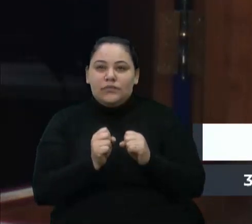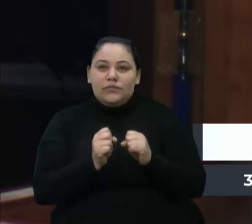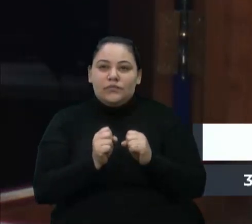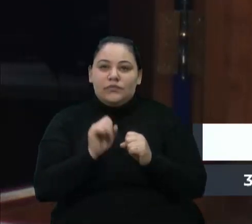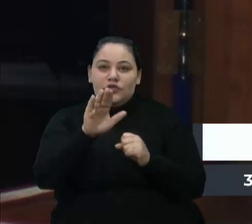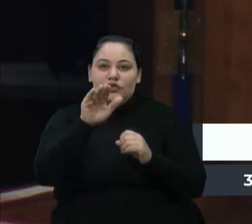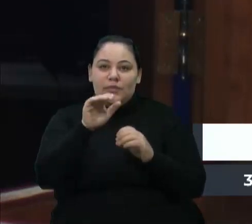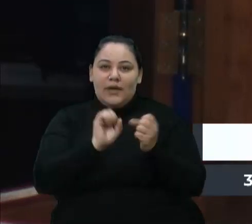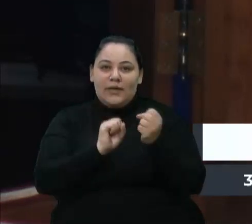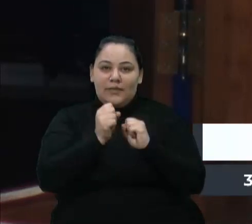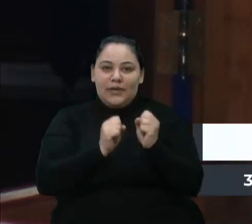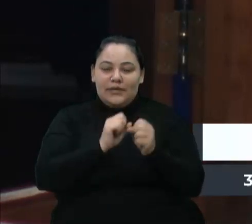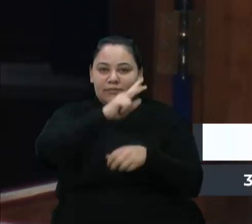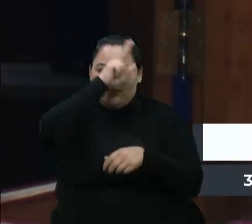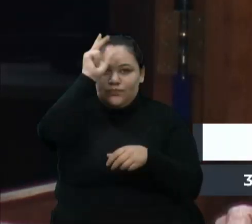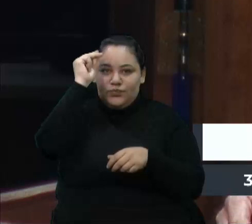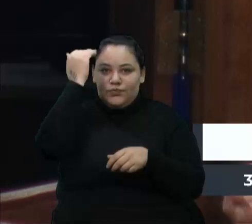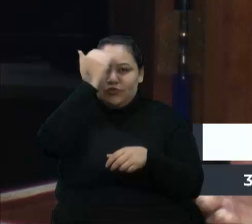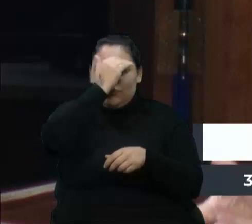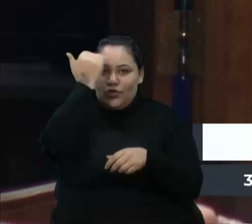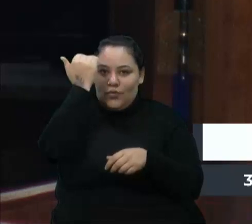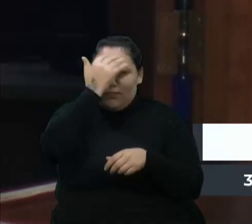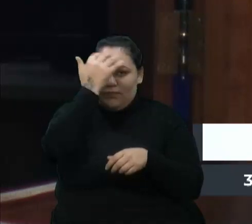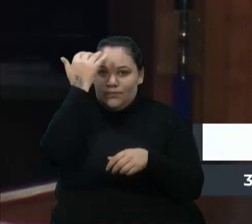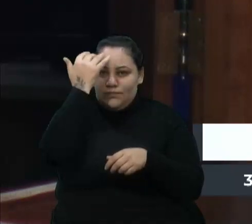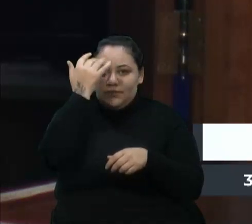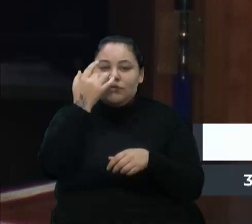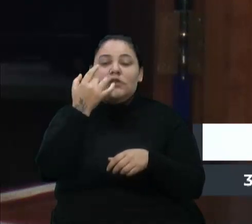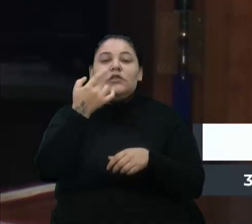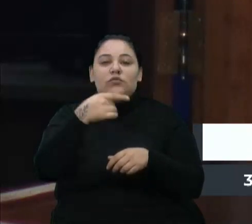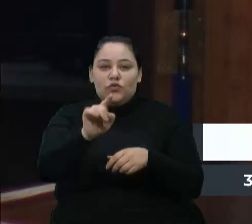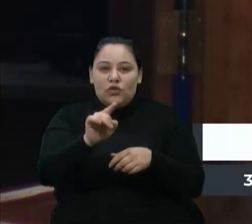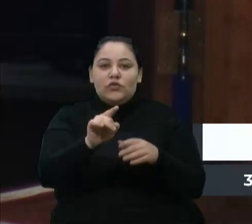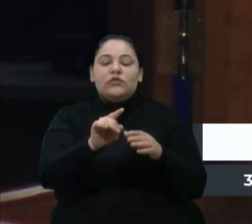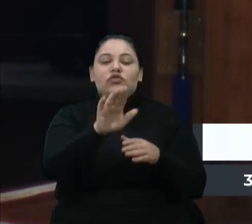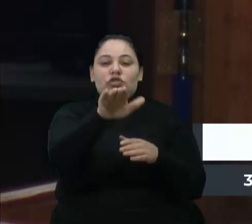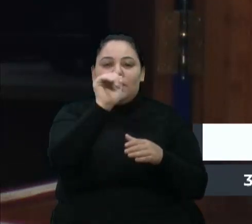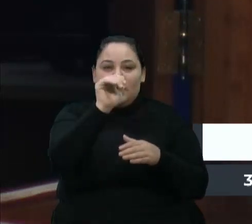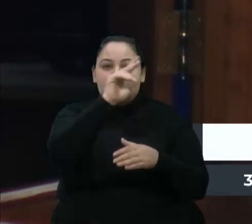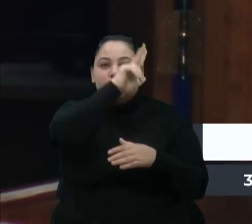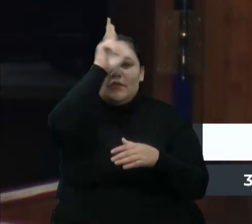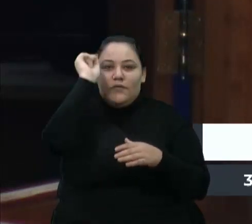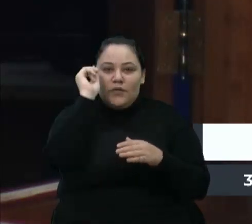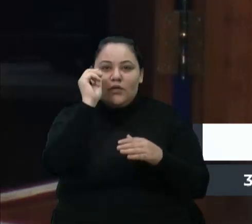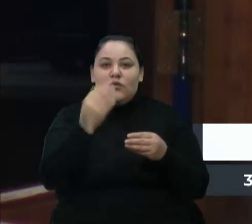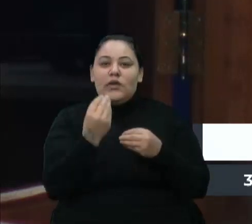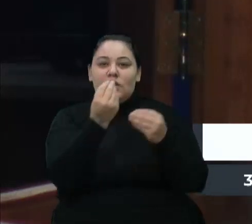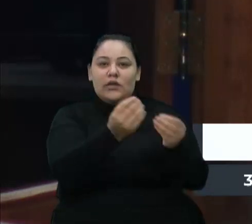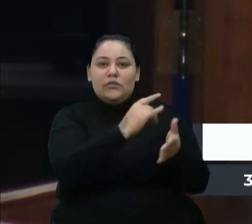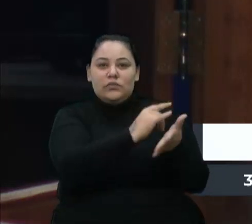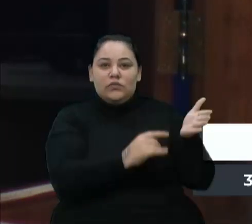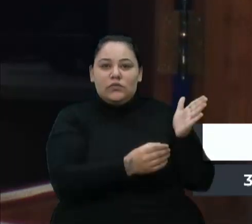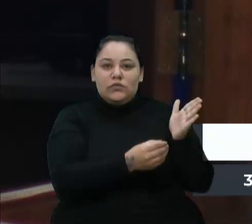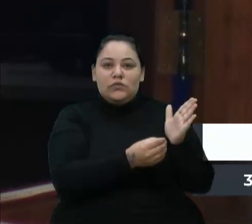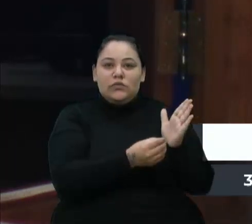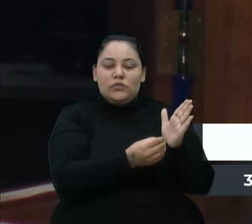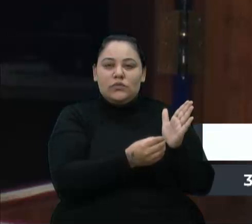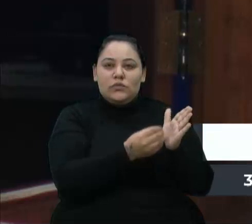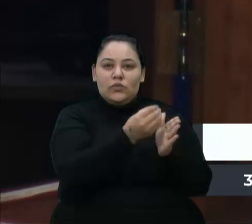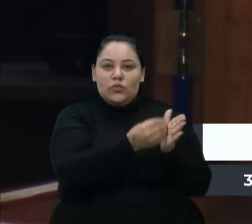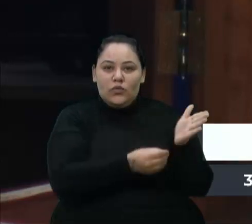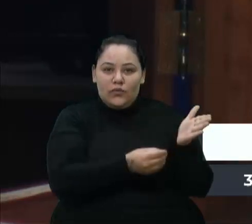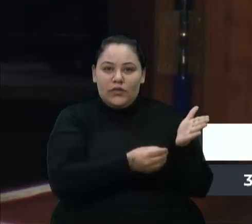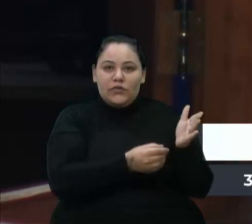seria o prefeito municipal. Então, nós levemos o ofício ao prefeito municipal, o senhor Adiló de